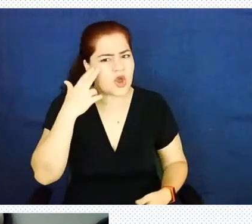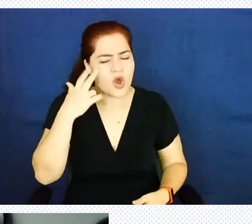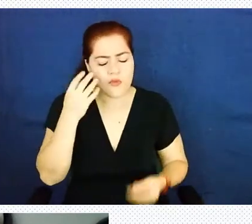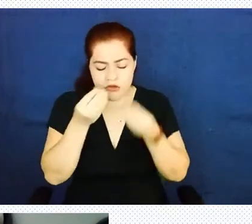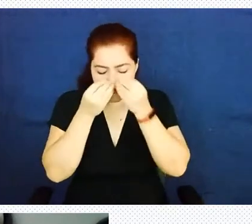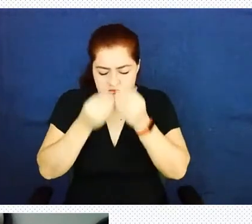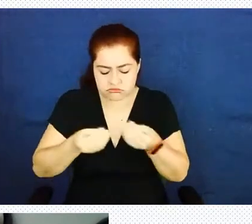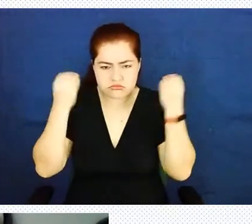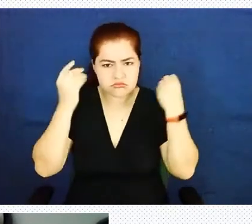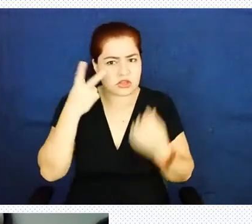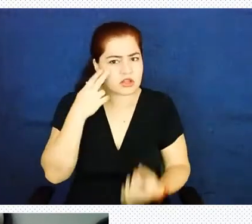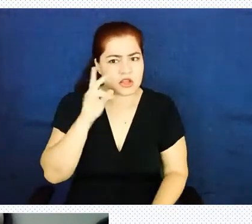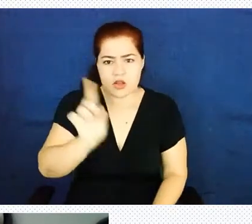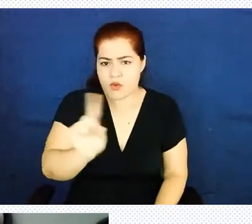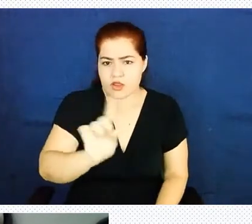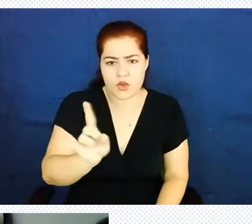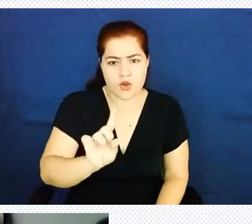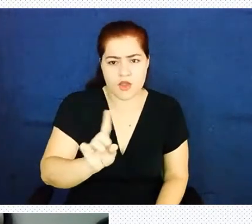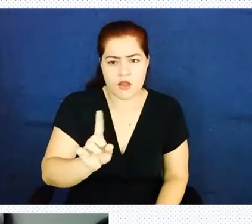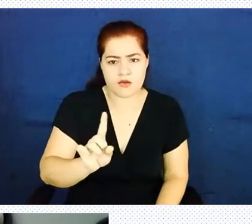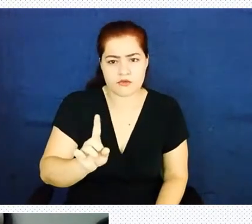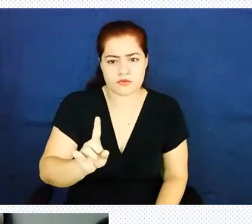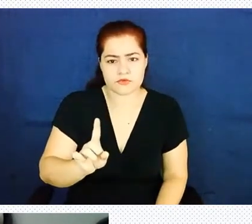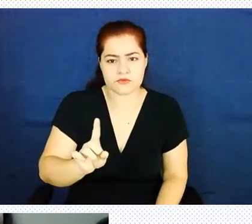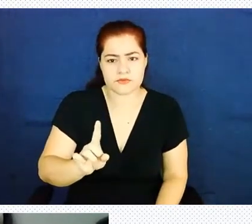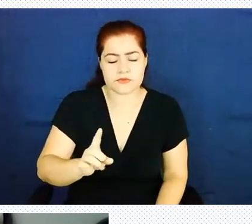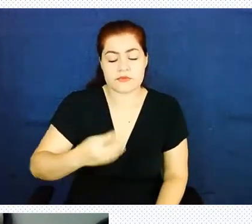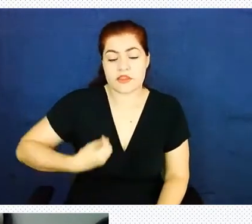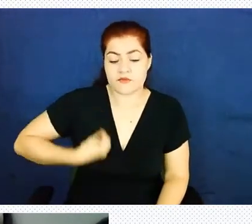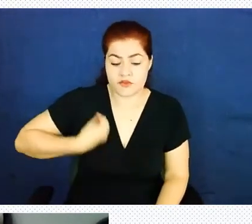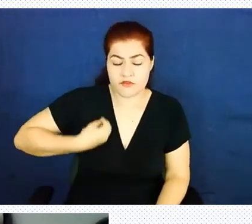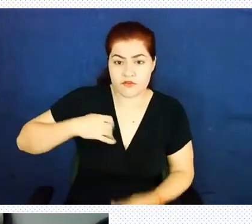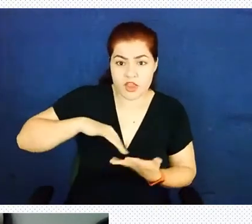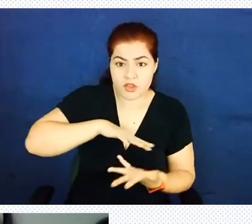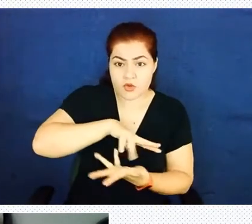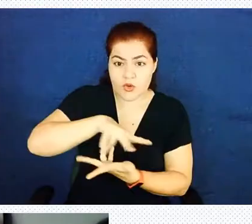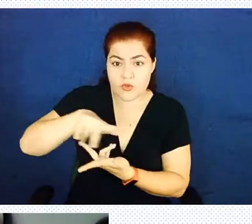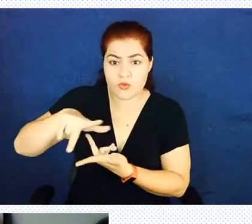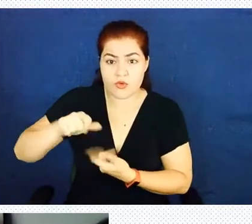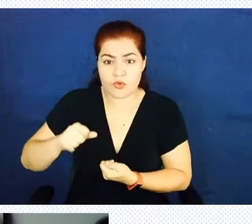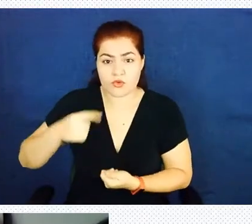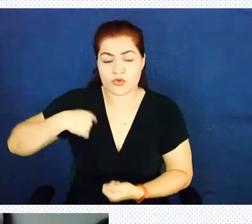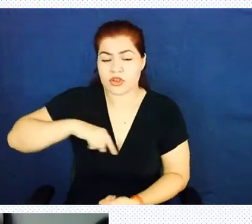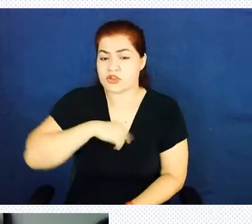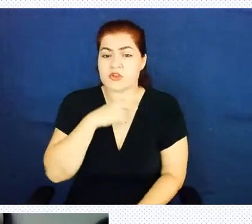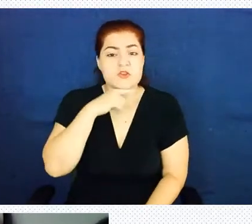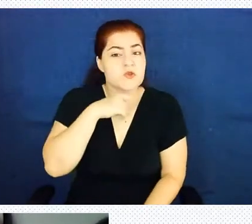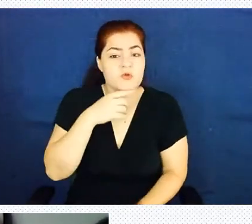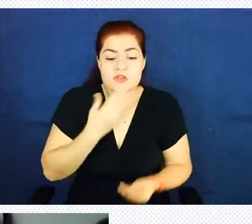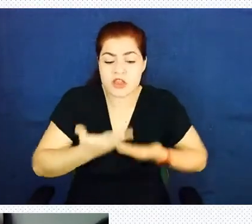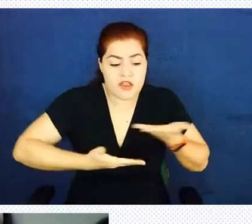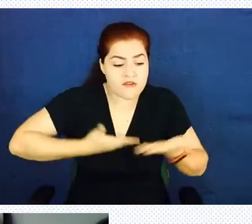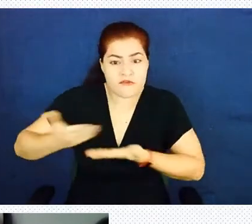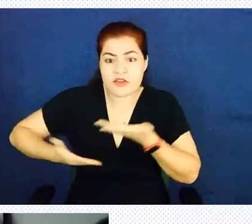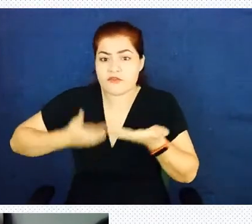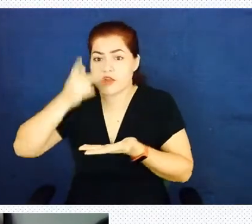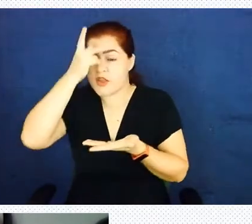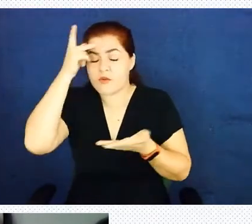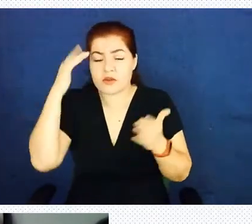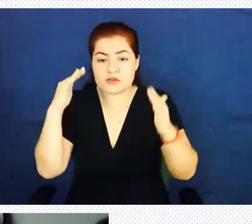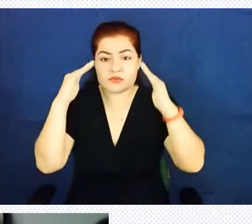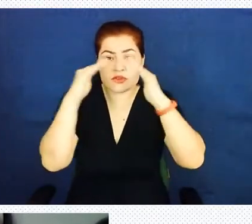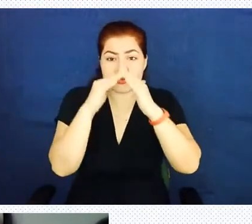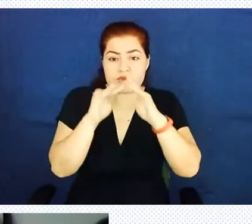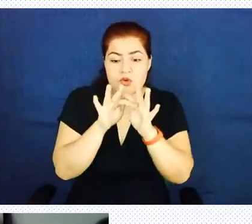é normal. Não é normal viver num mundo onde a gente não consegue conviver com quem está sob o mesmo